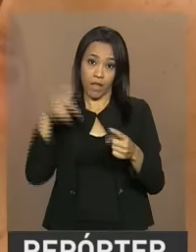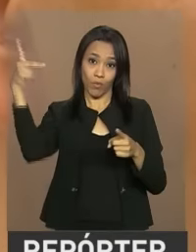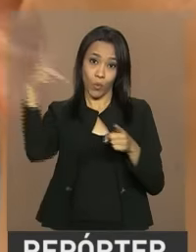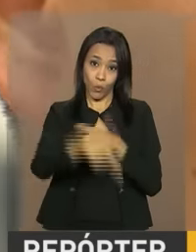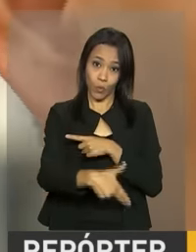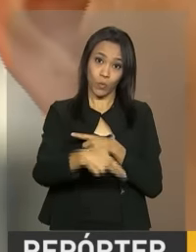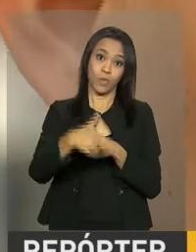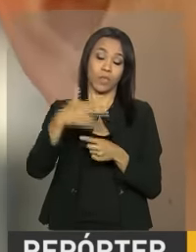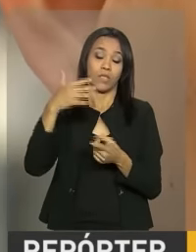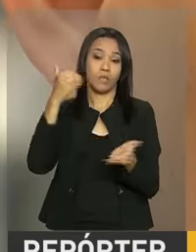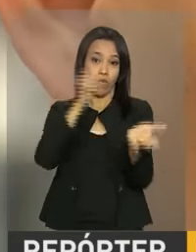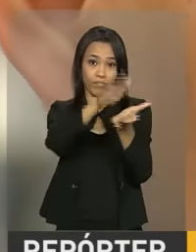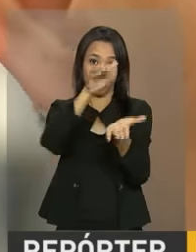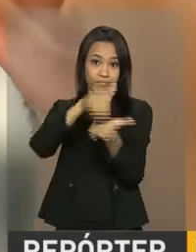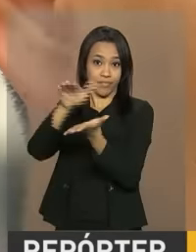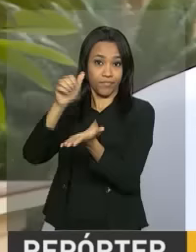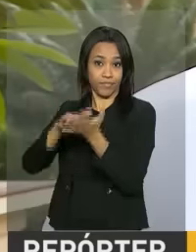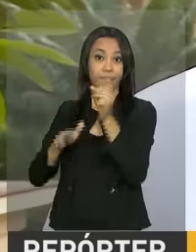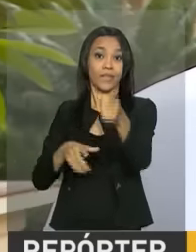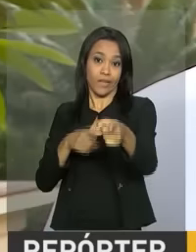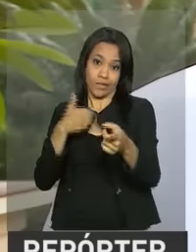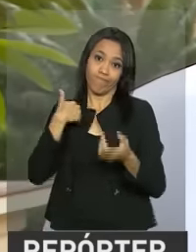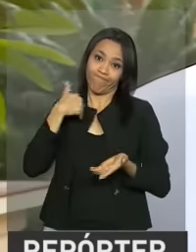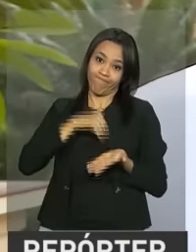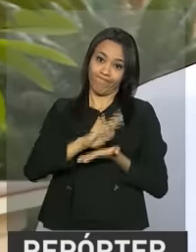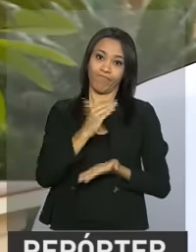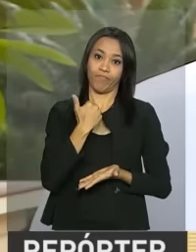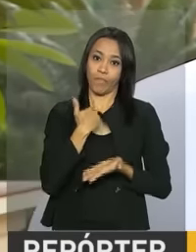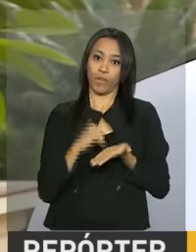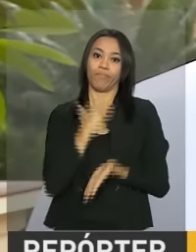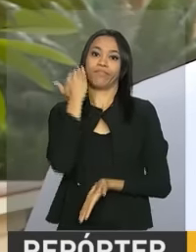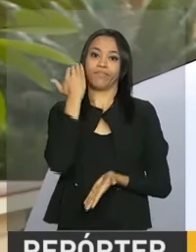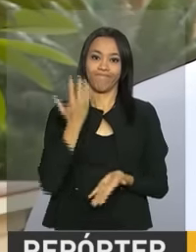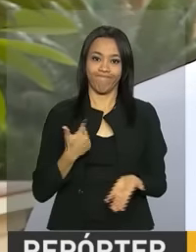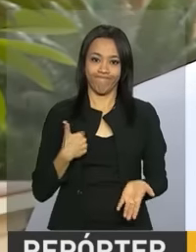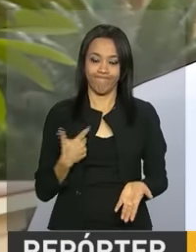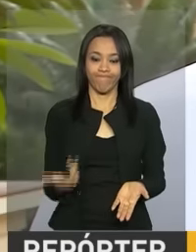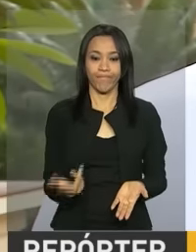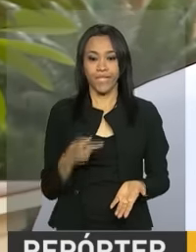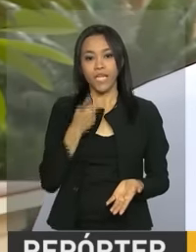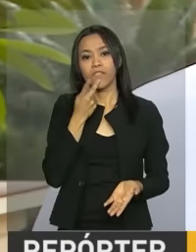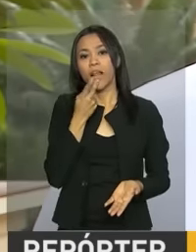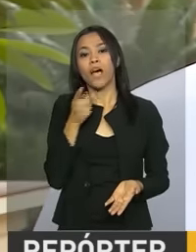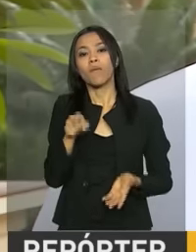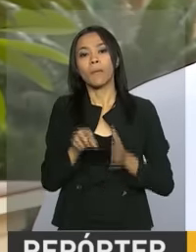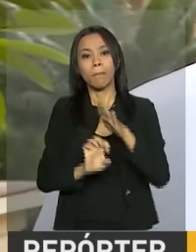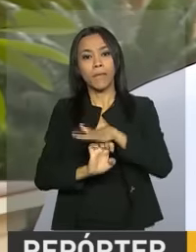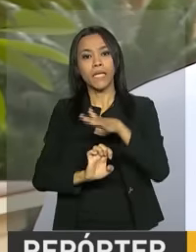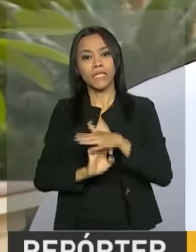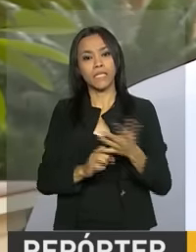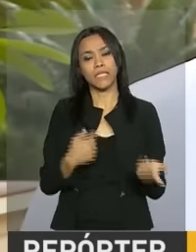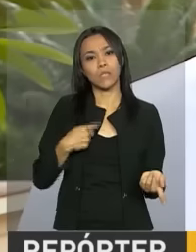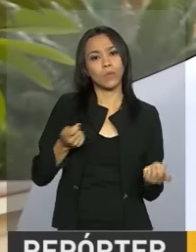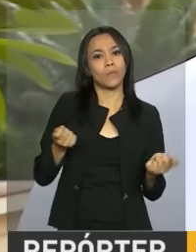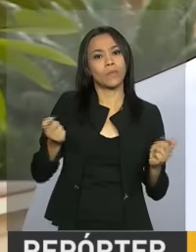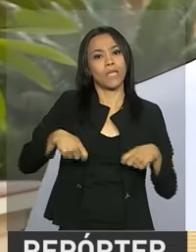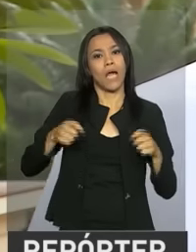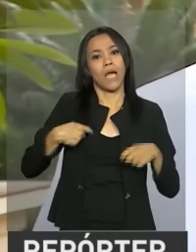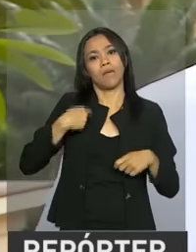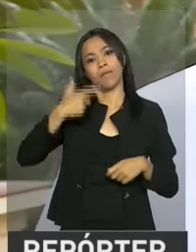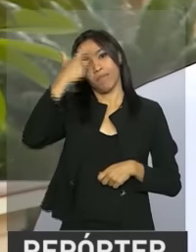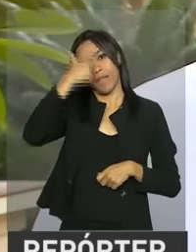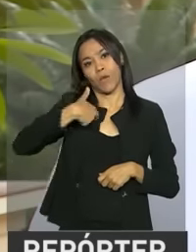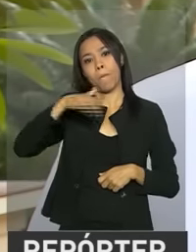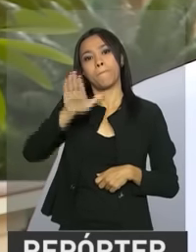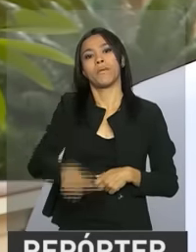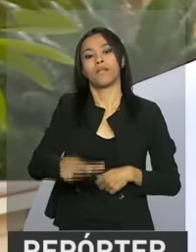e o analista de sistemas foi demitido. Eles me falaram que não tinham a capacidade, o potencial, não sei, de me manter, né? Não